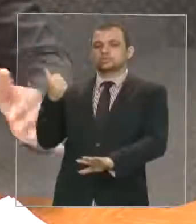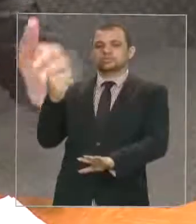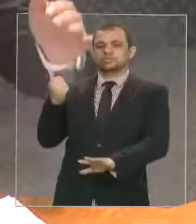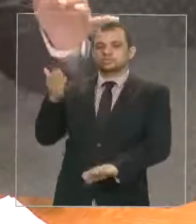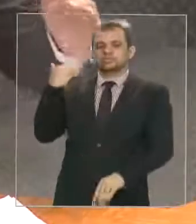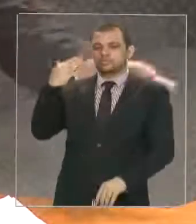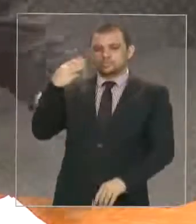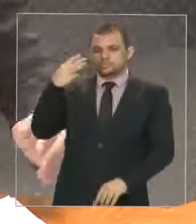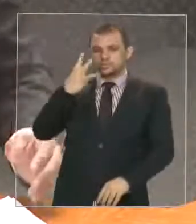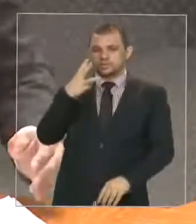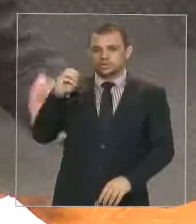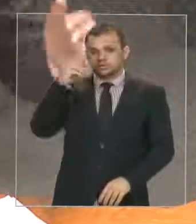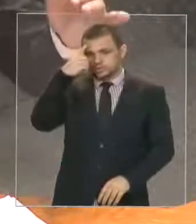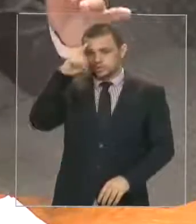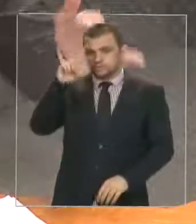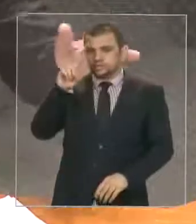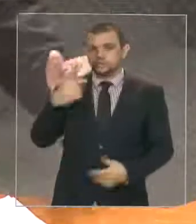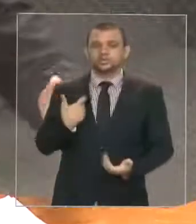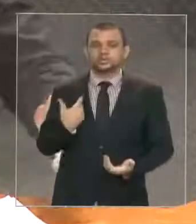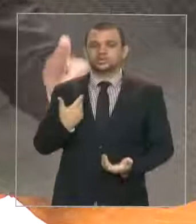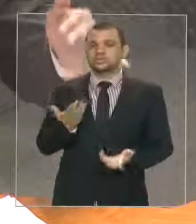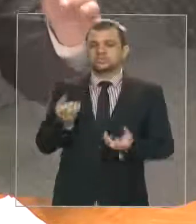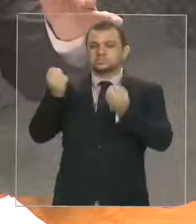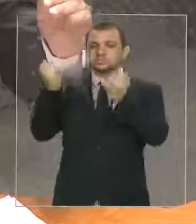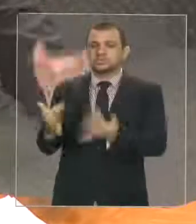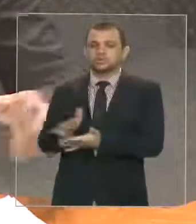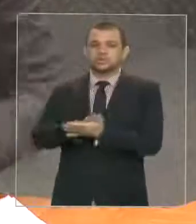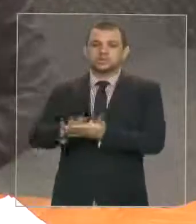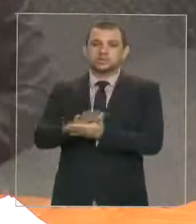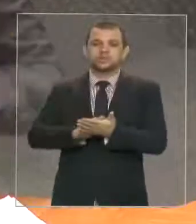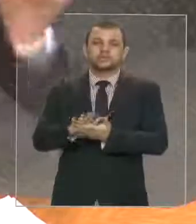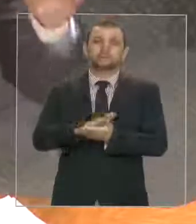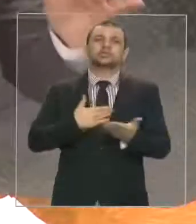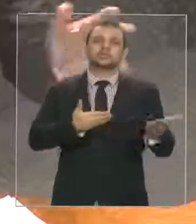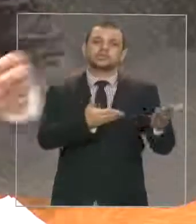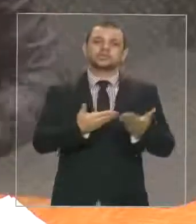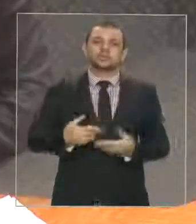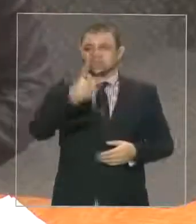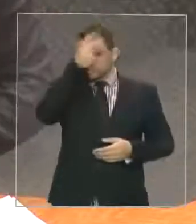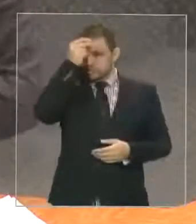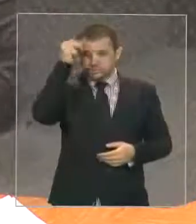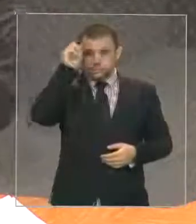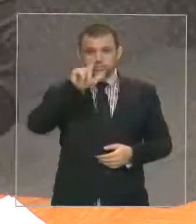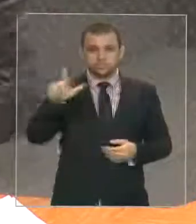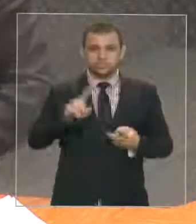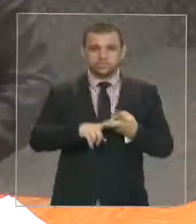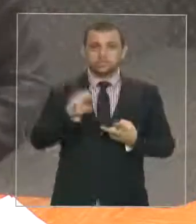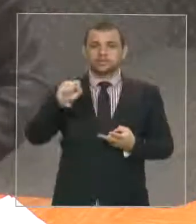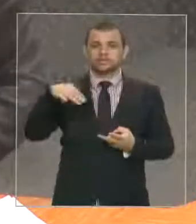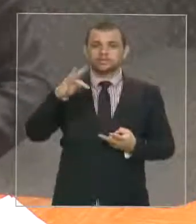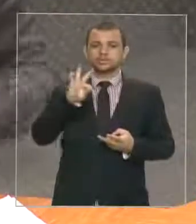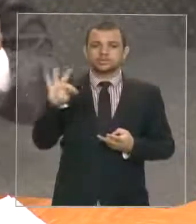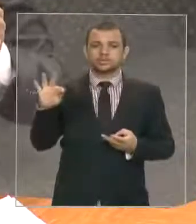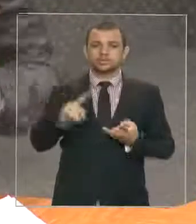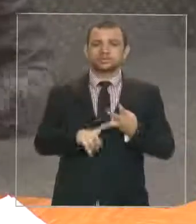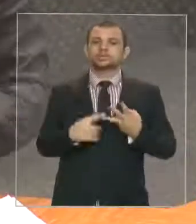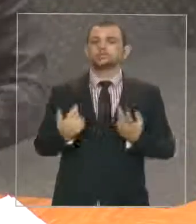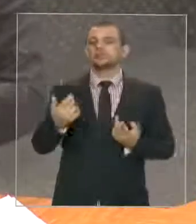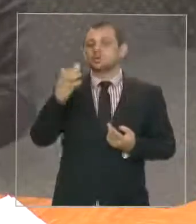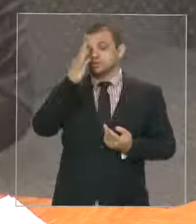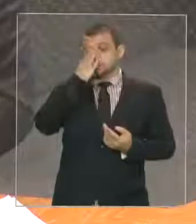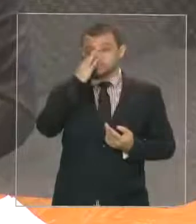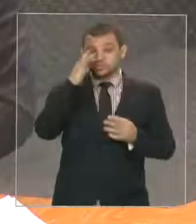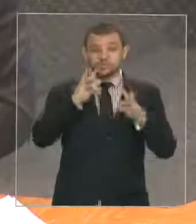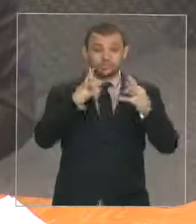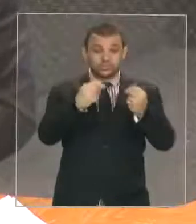Então, convidamos a Prefeitura de São Luís, SMTT, Blitz Urbana, Ministério Público, Defensoria Pública e o